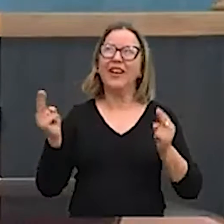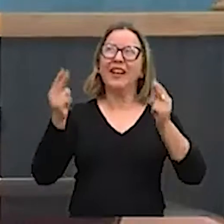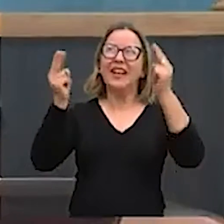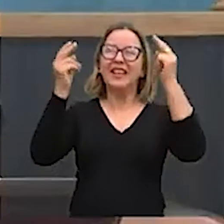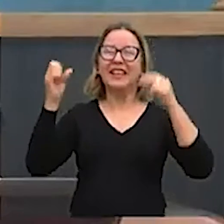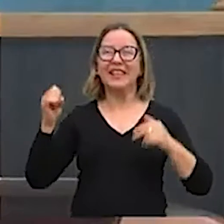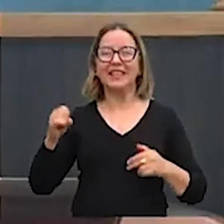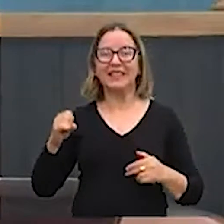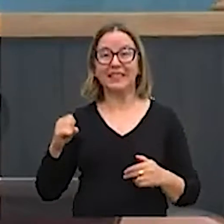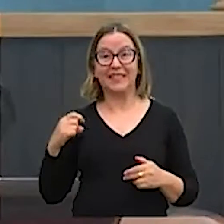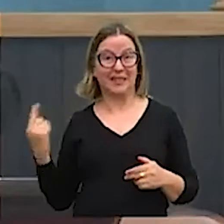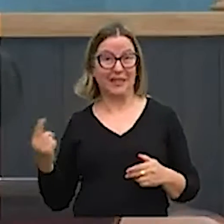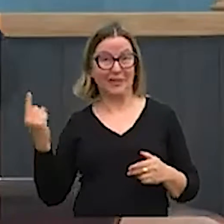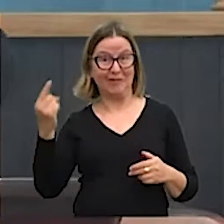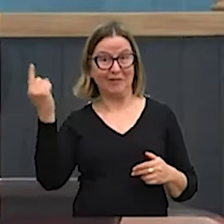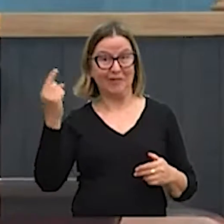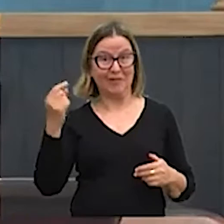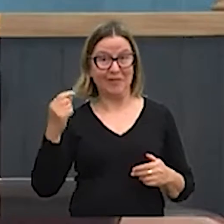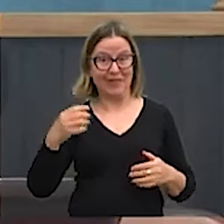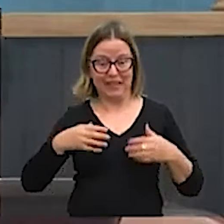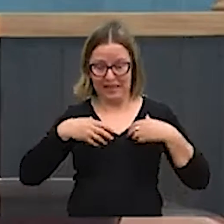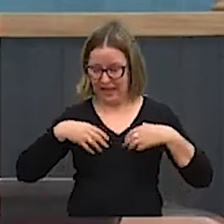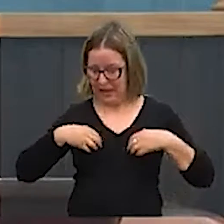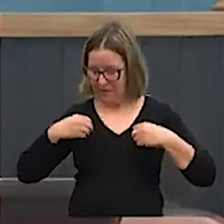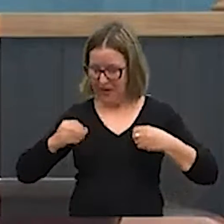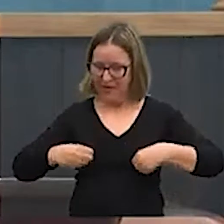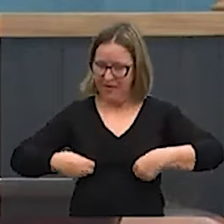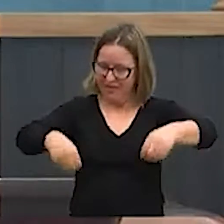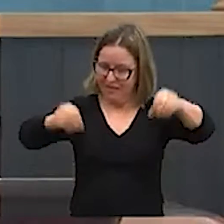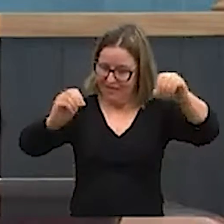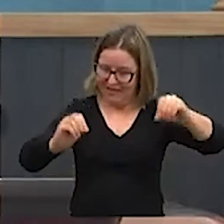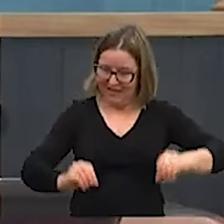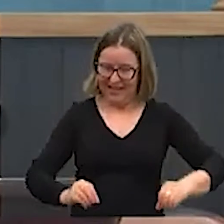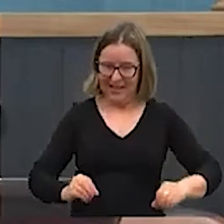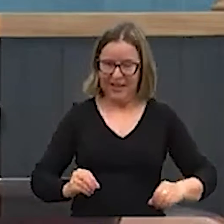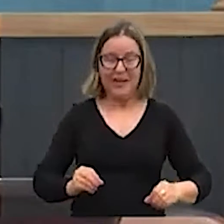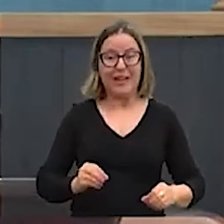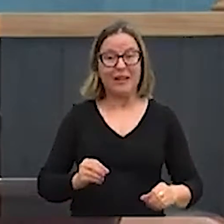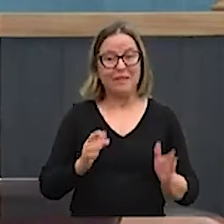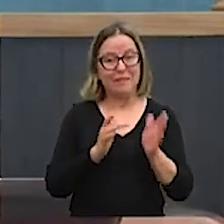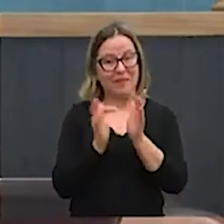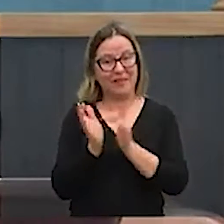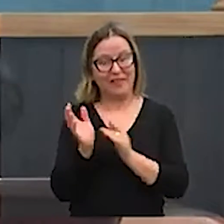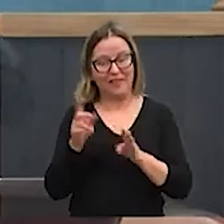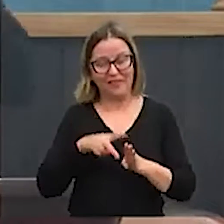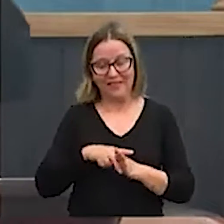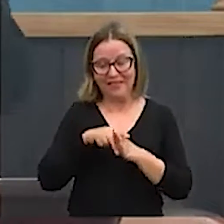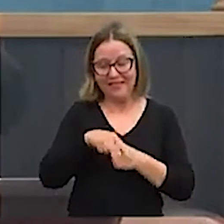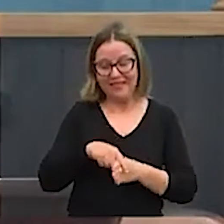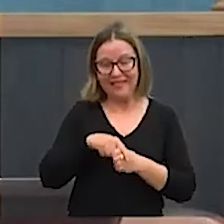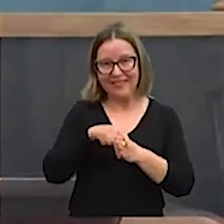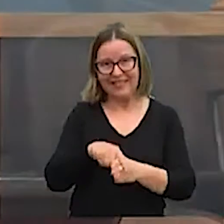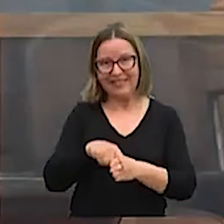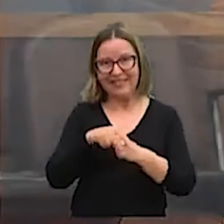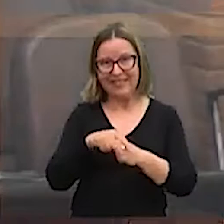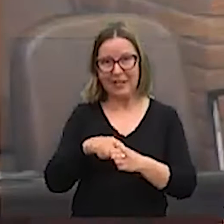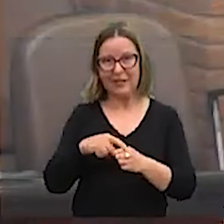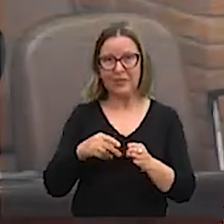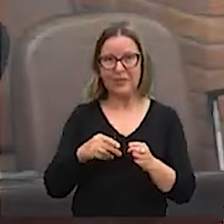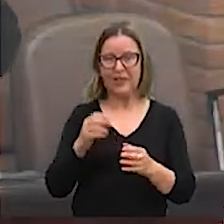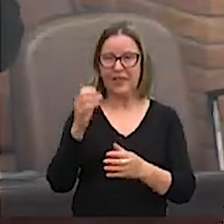de roupas e palmas de palmeiras e muita